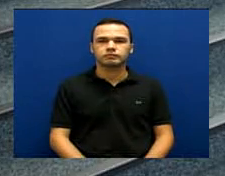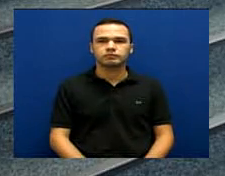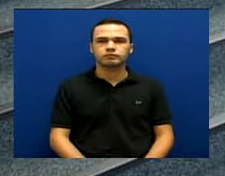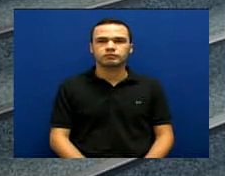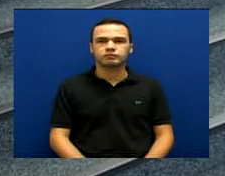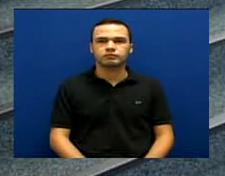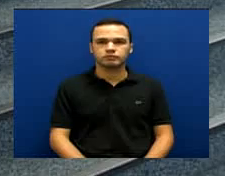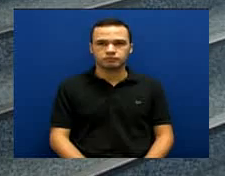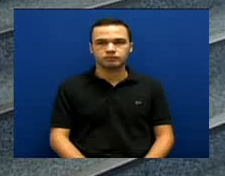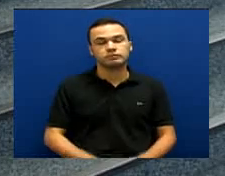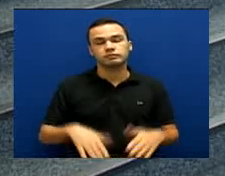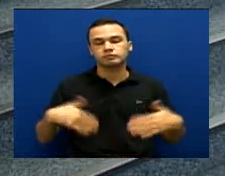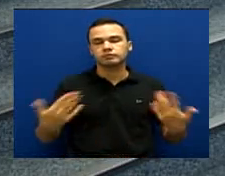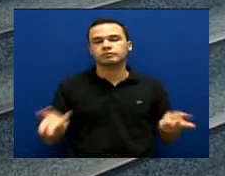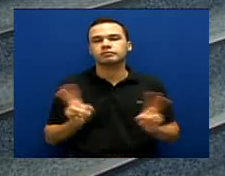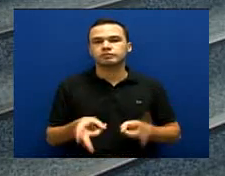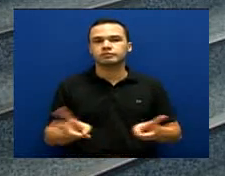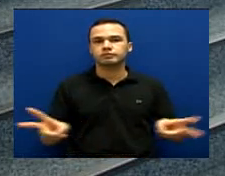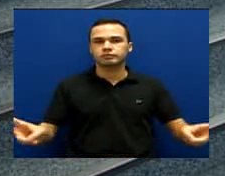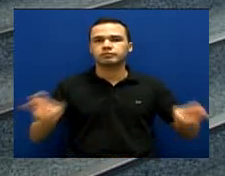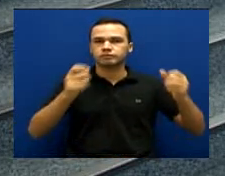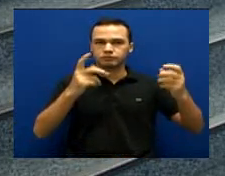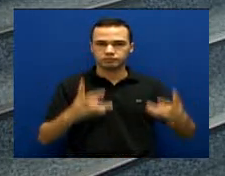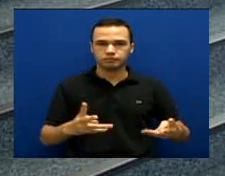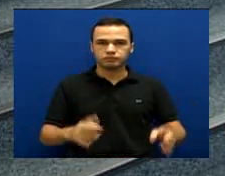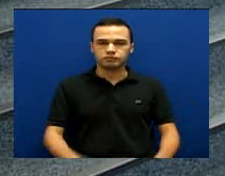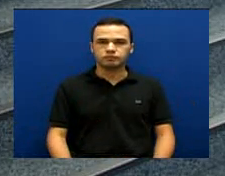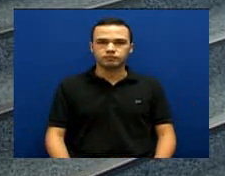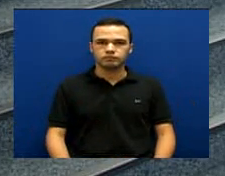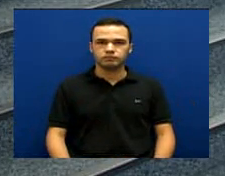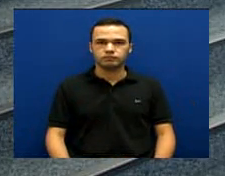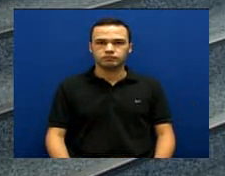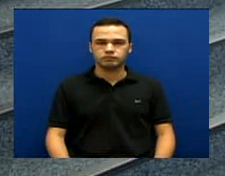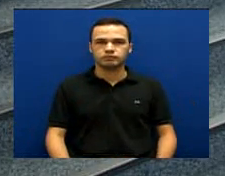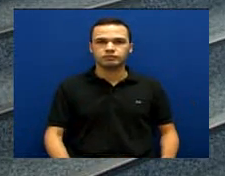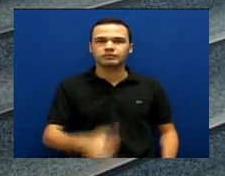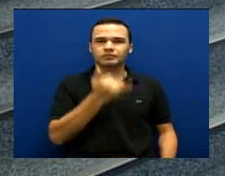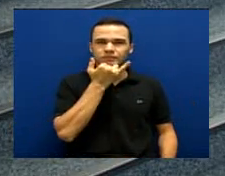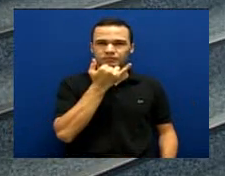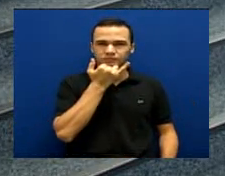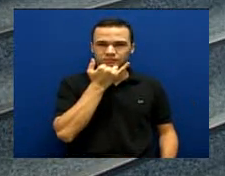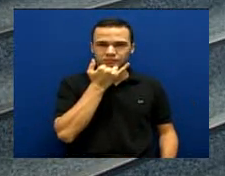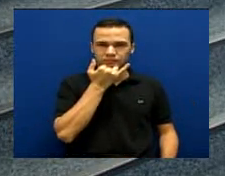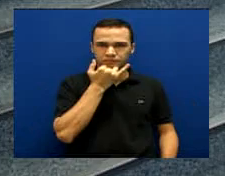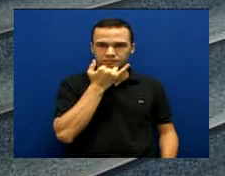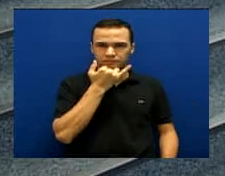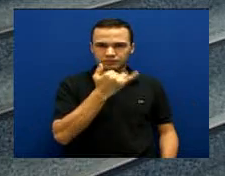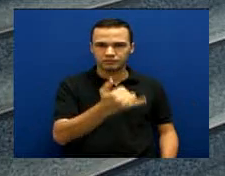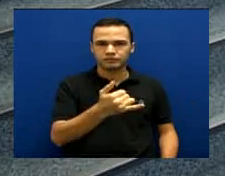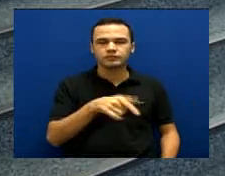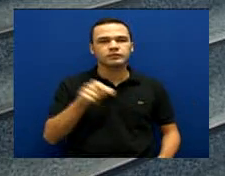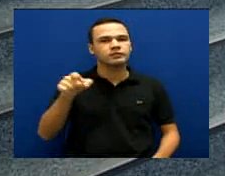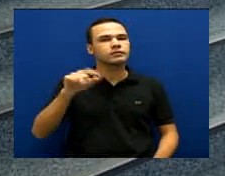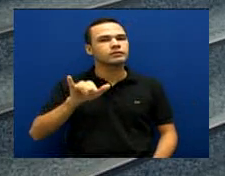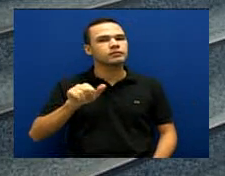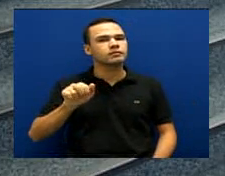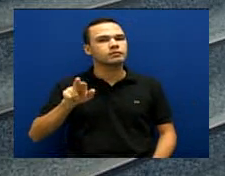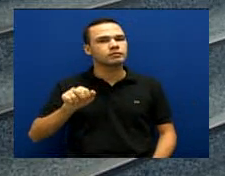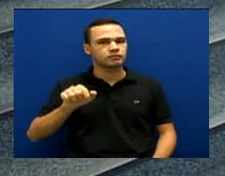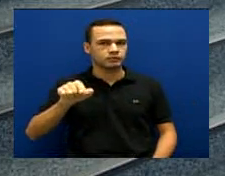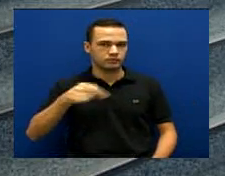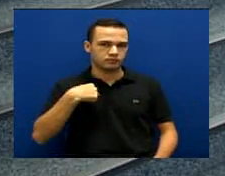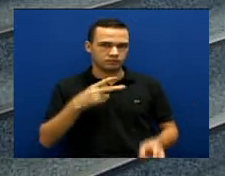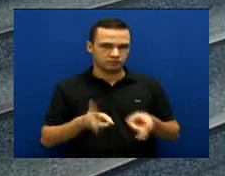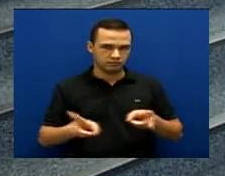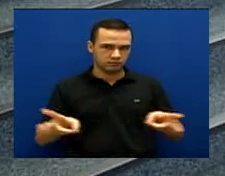aí continuamos né quando eu só vou fazer um se eu odeio palavra para a procuradoria mas vamos